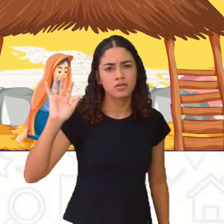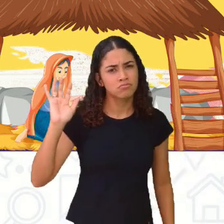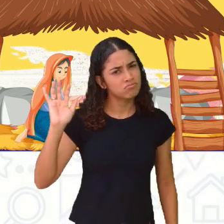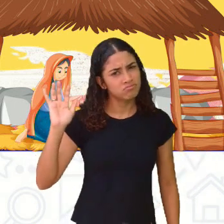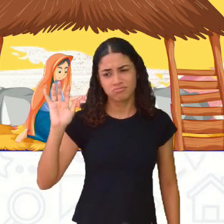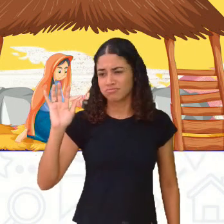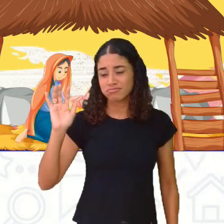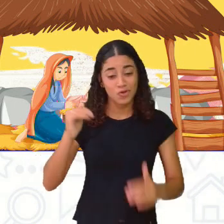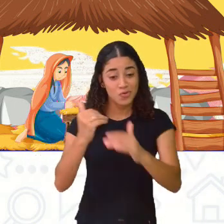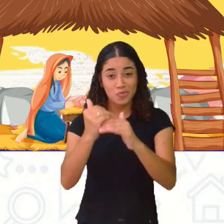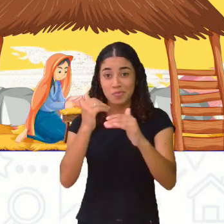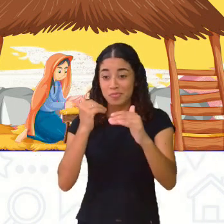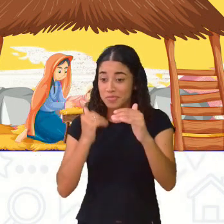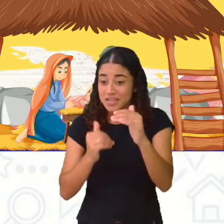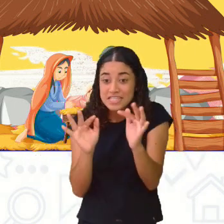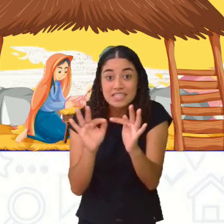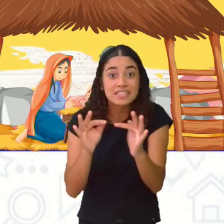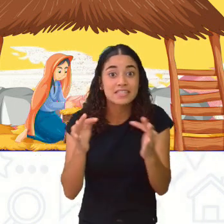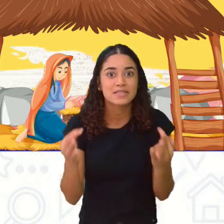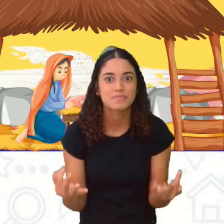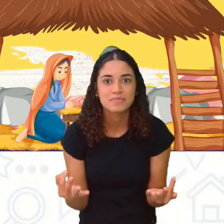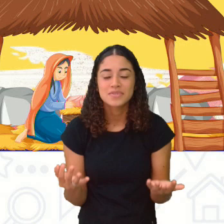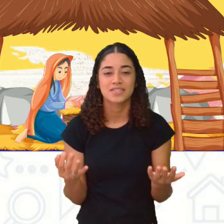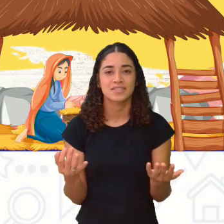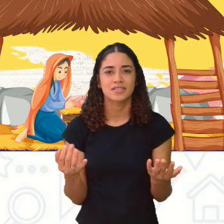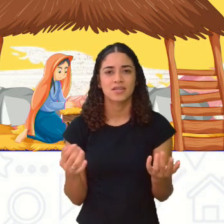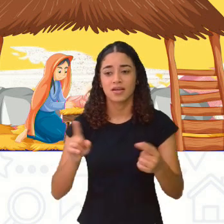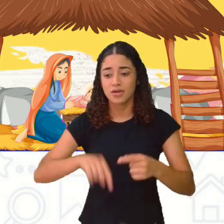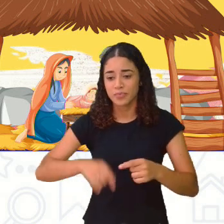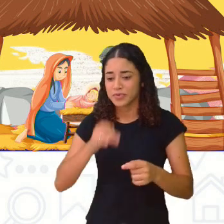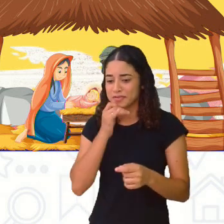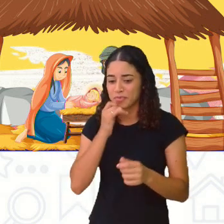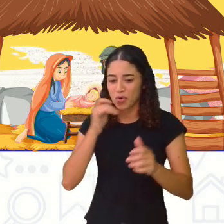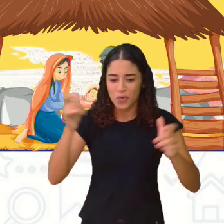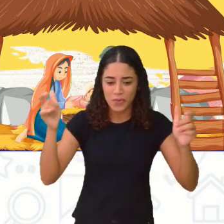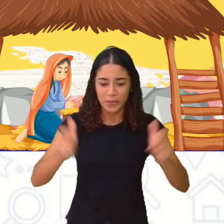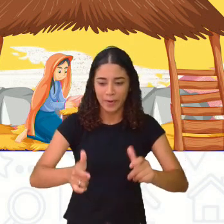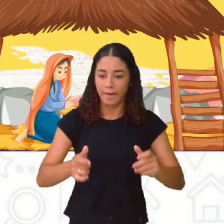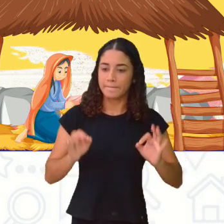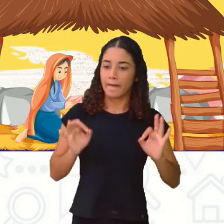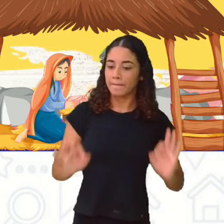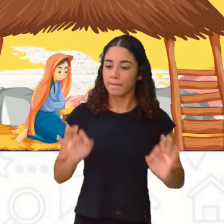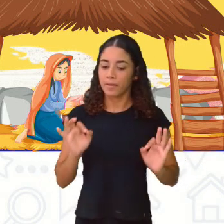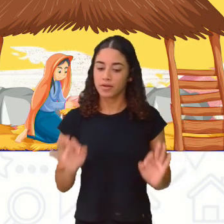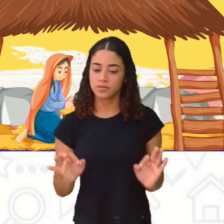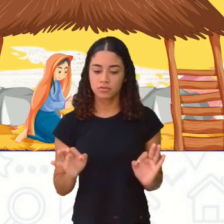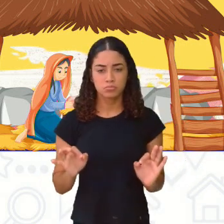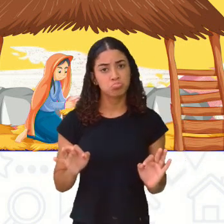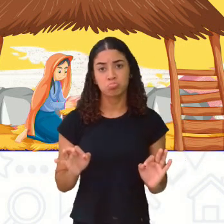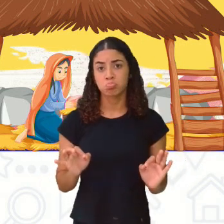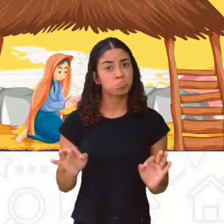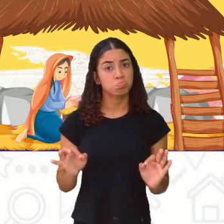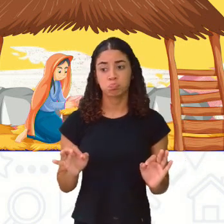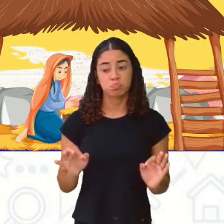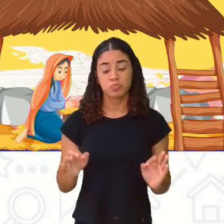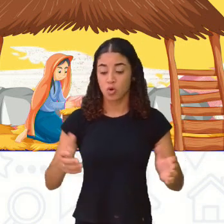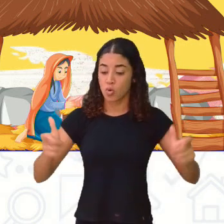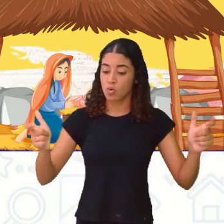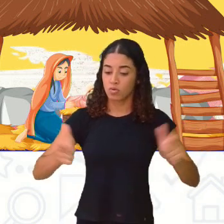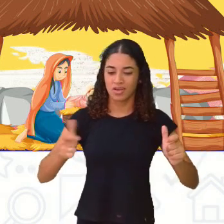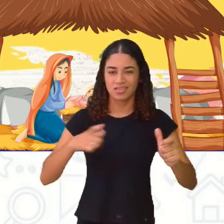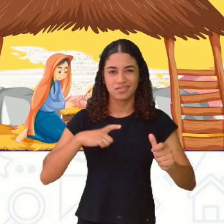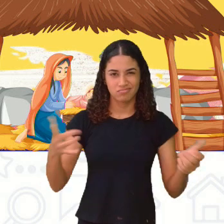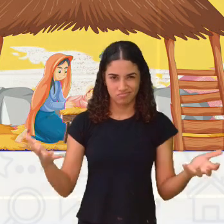não teve, né, naquele momento nem onde nascer, né? Então teve que nascer ali em um estábulo, foi colocado